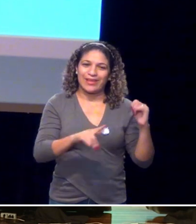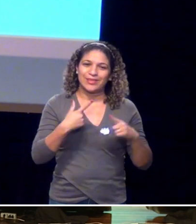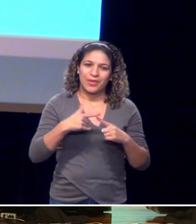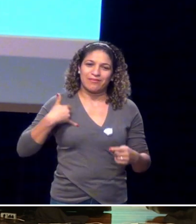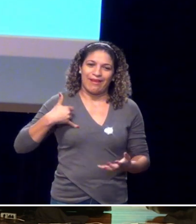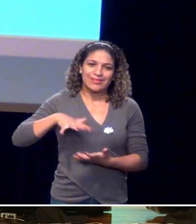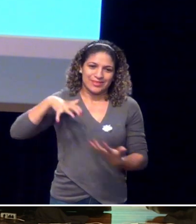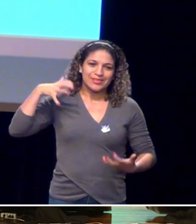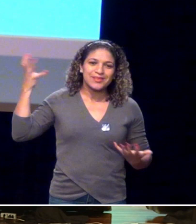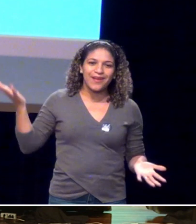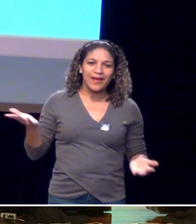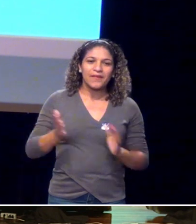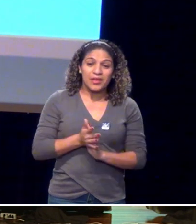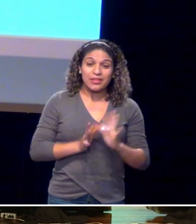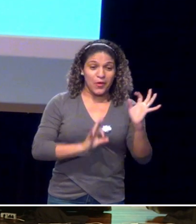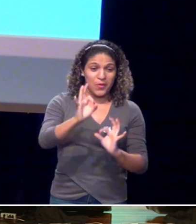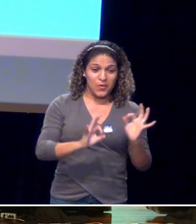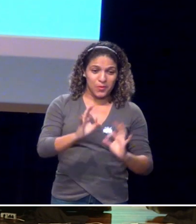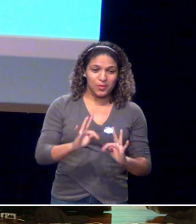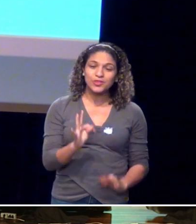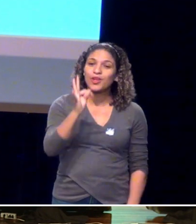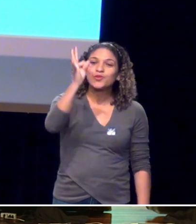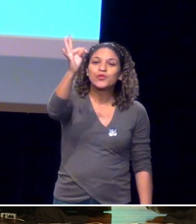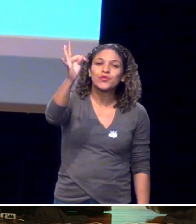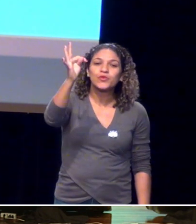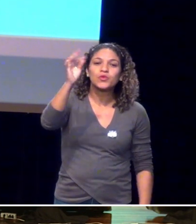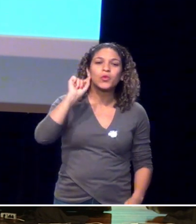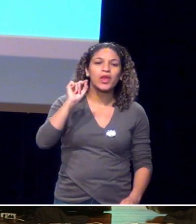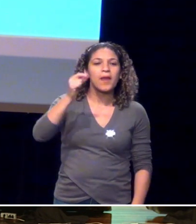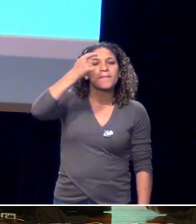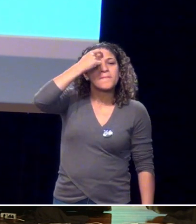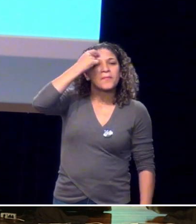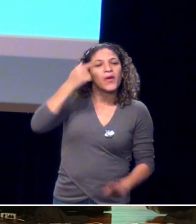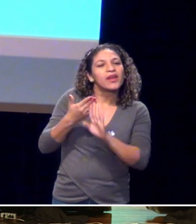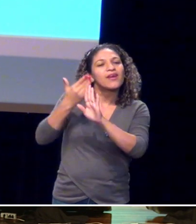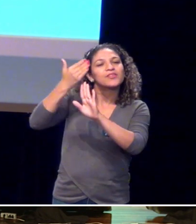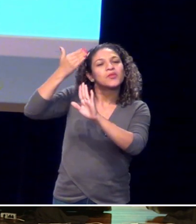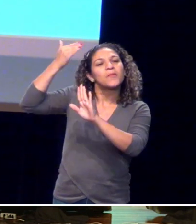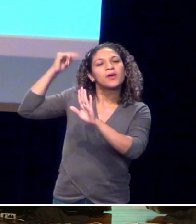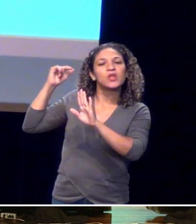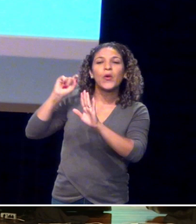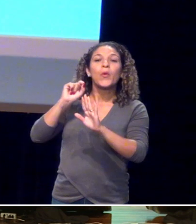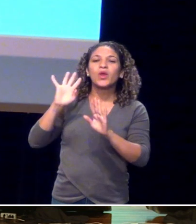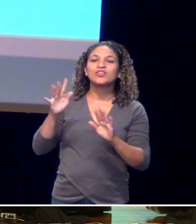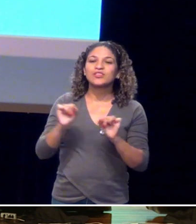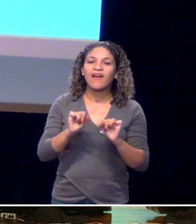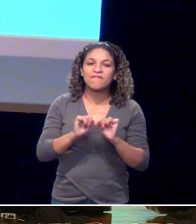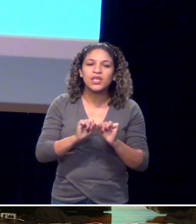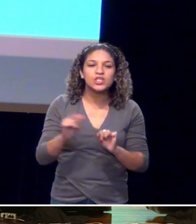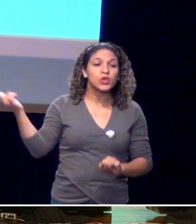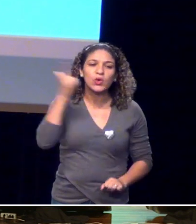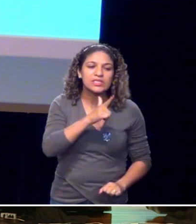E esse projeto de futuro que deve partir, então, de uma memória do passado. aquilo que eu já fiz e que